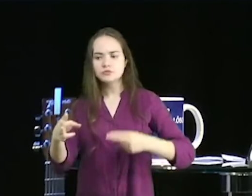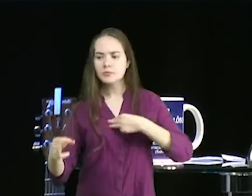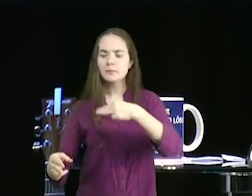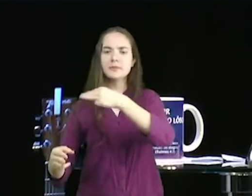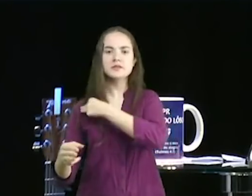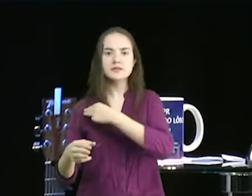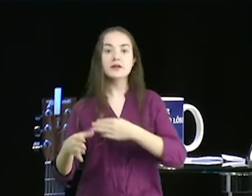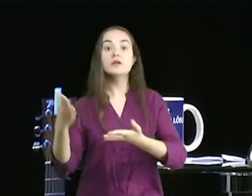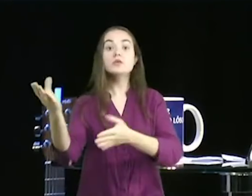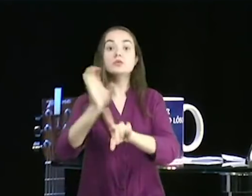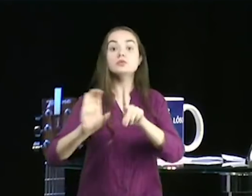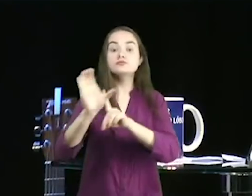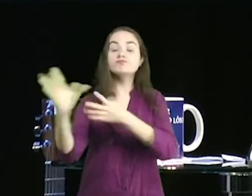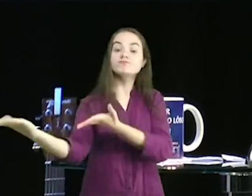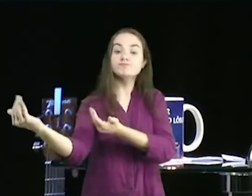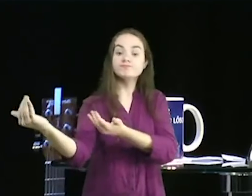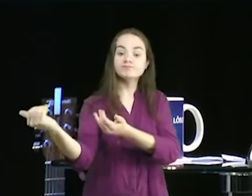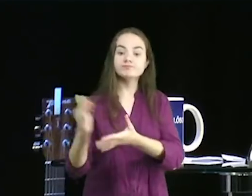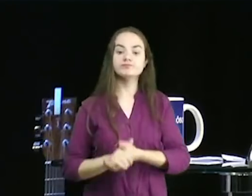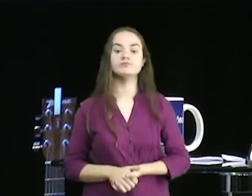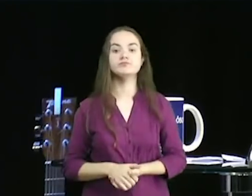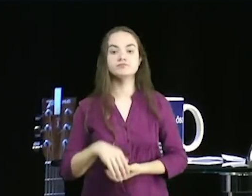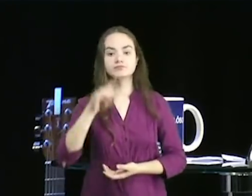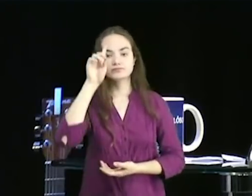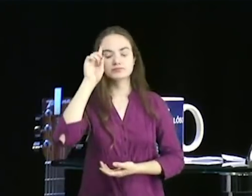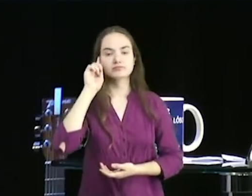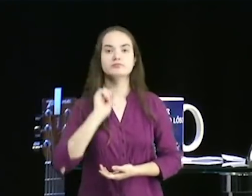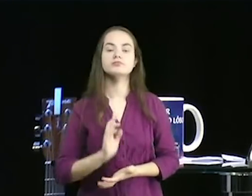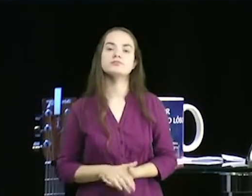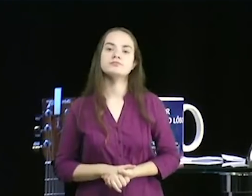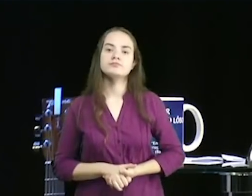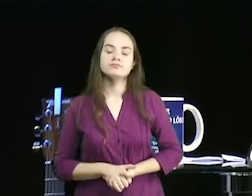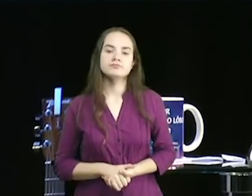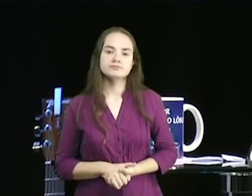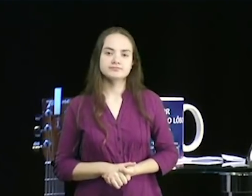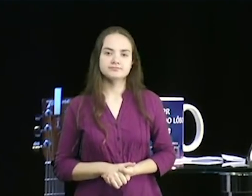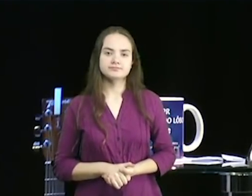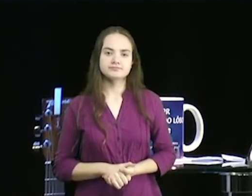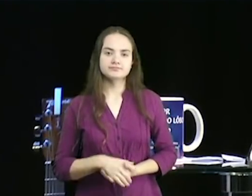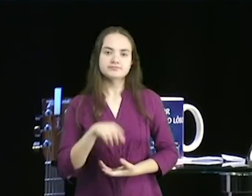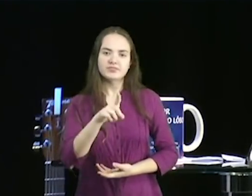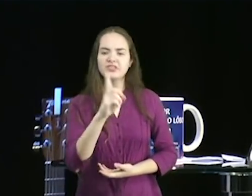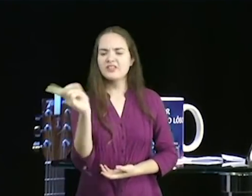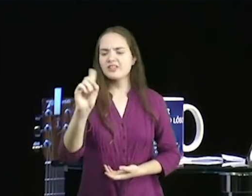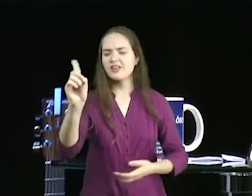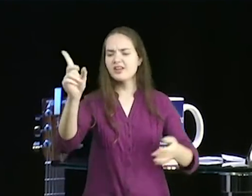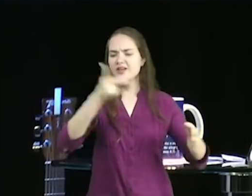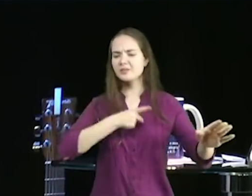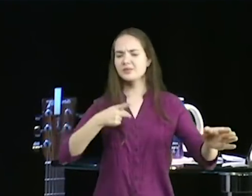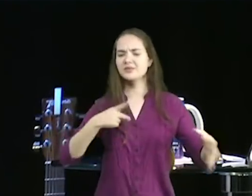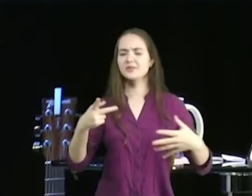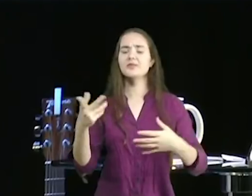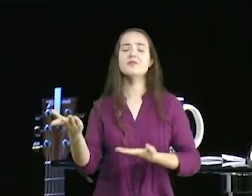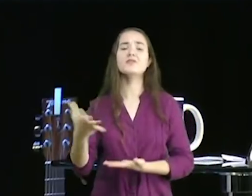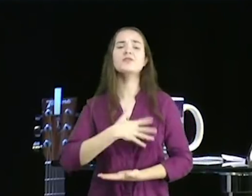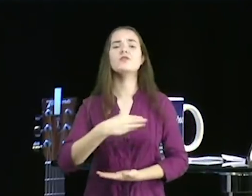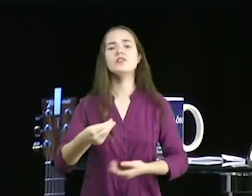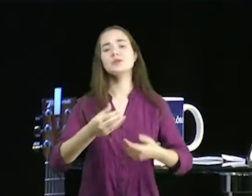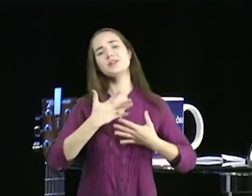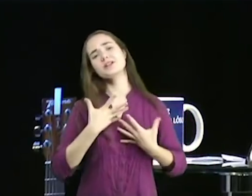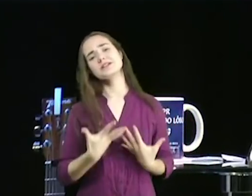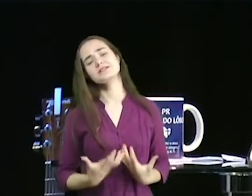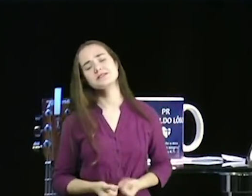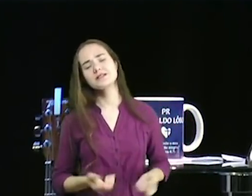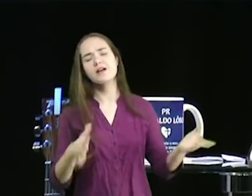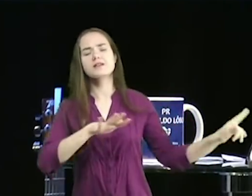no raia, traga o seu filho no upgrade que está saindo do forno. Aí você: não, pastor, ele está muito cansado essa semana, ele não